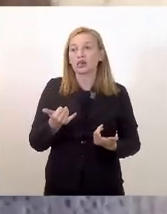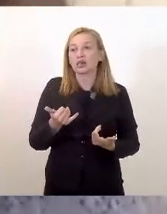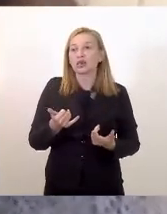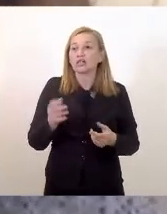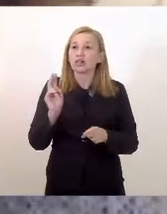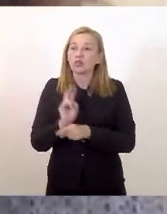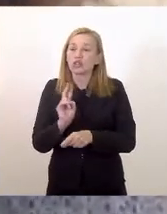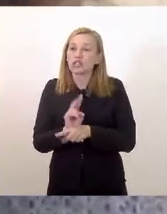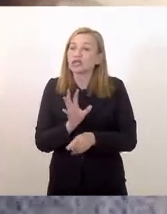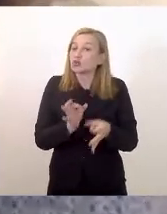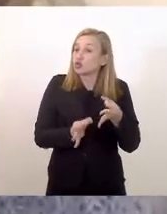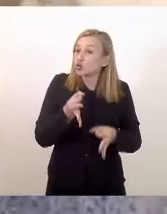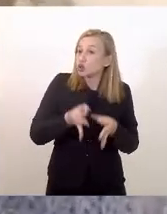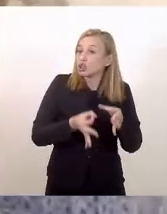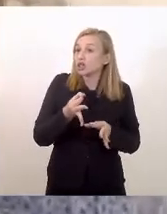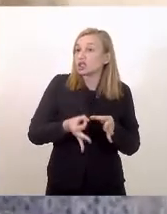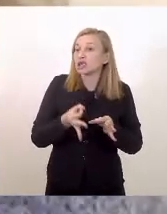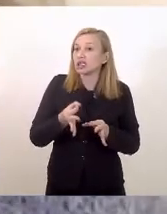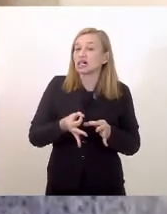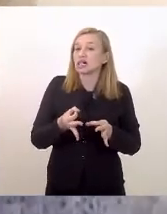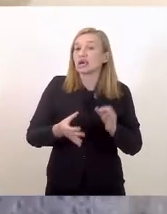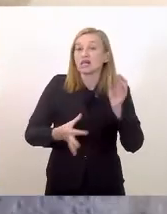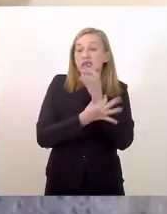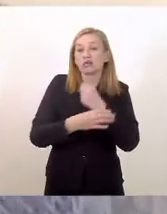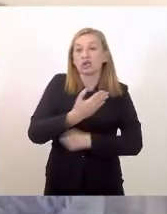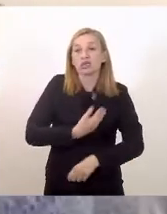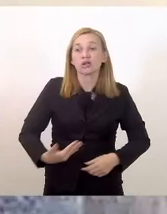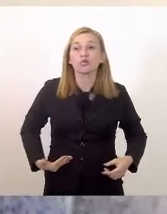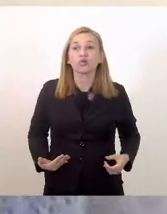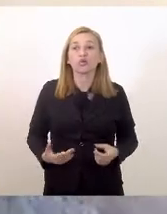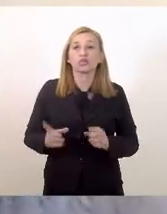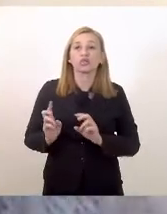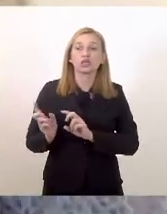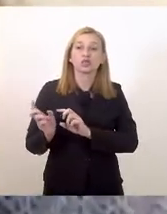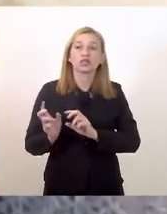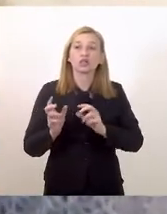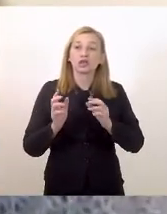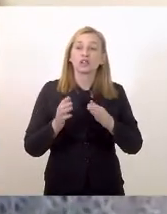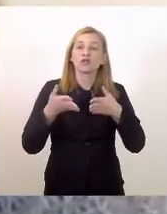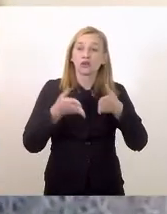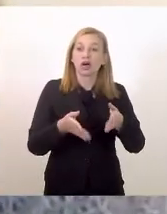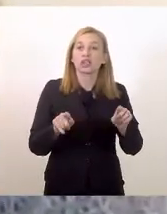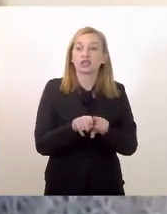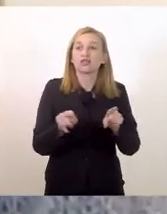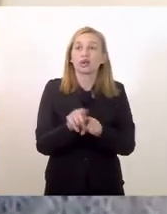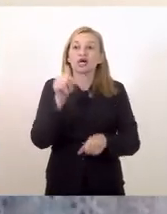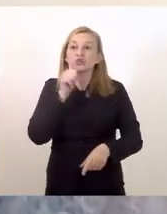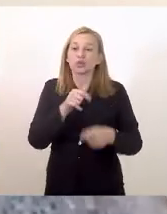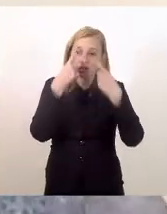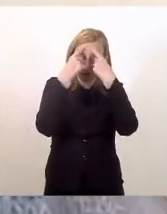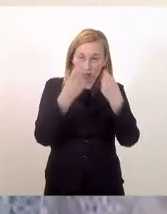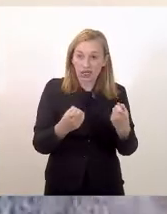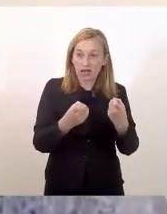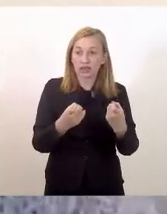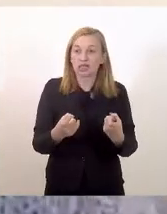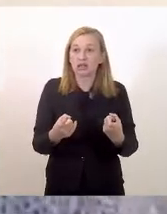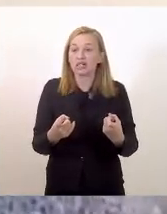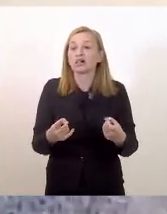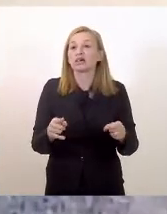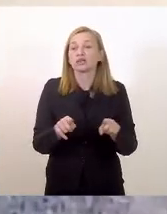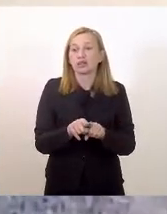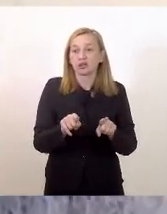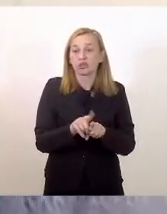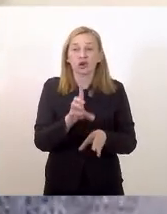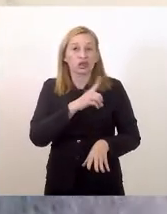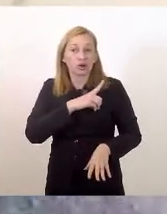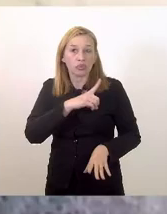proteção jurídica de segurança pública que esteja voltado também para as mulheres vítimas de violência, tendo entendimento que a DEAN é